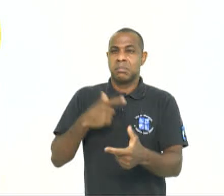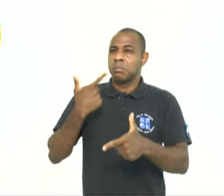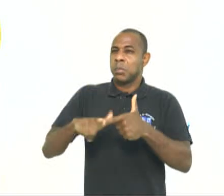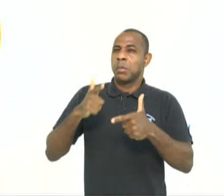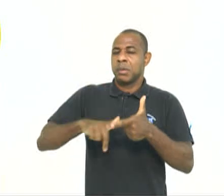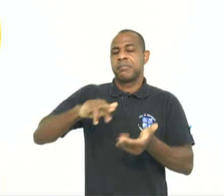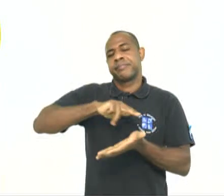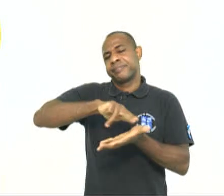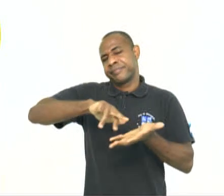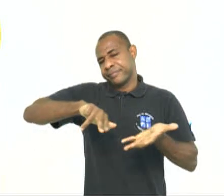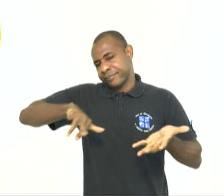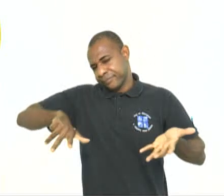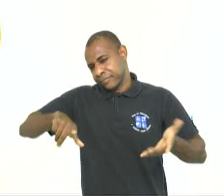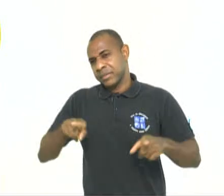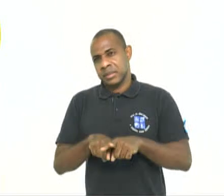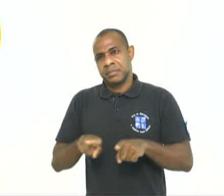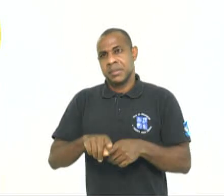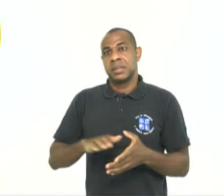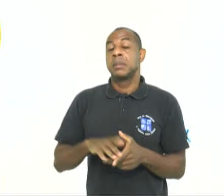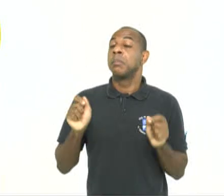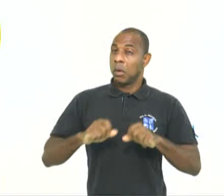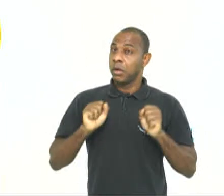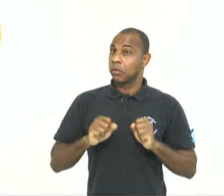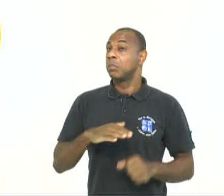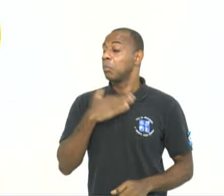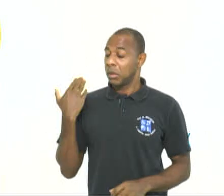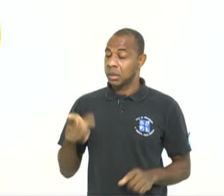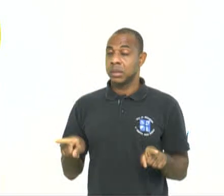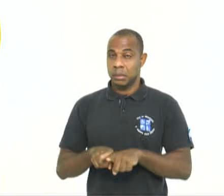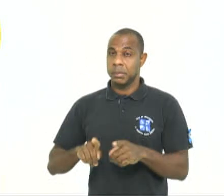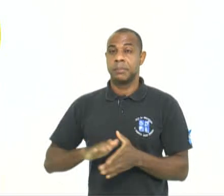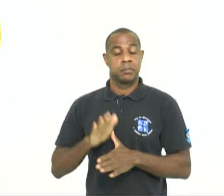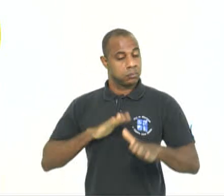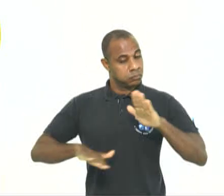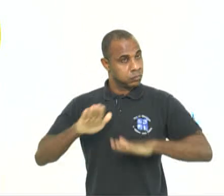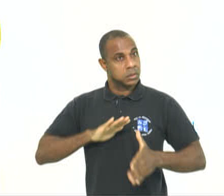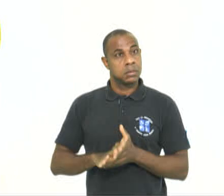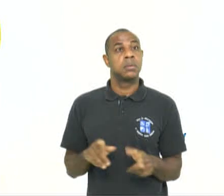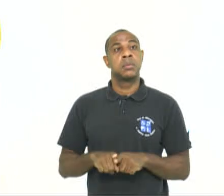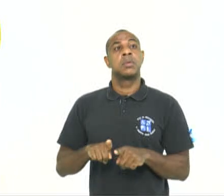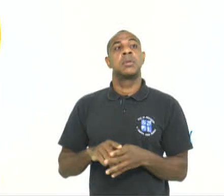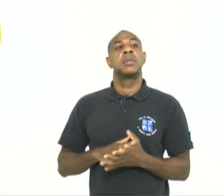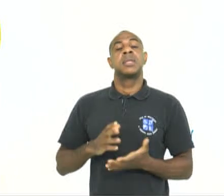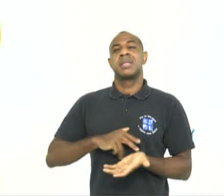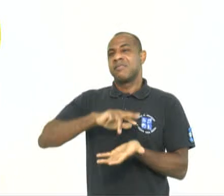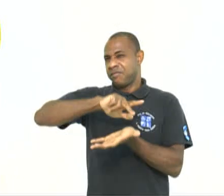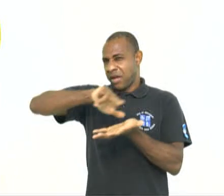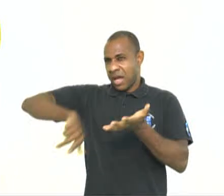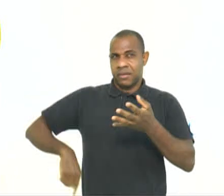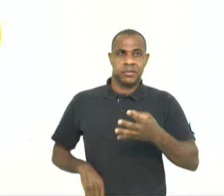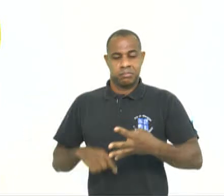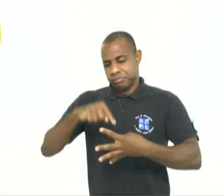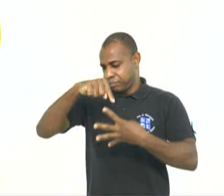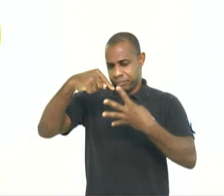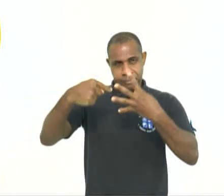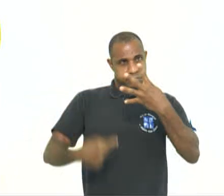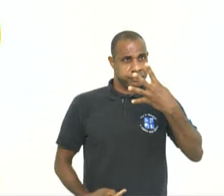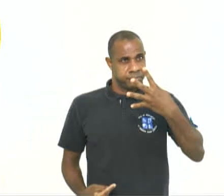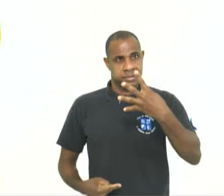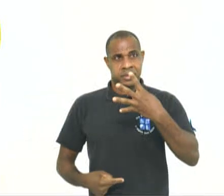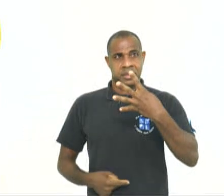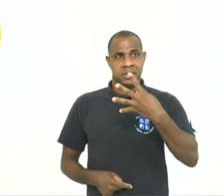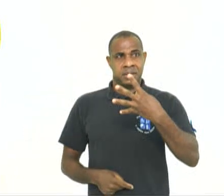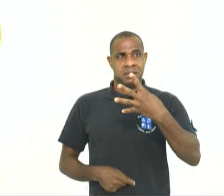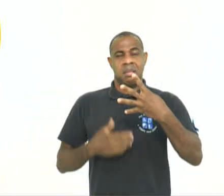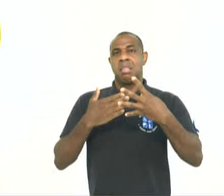consequências desagradáveis ou até mesmo fatais, gerando morte, inclusive. Entre elas podemos destacar, tá? Anemia.